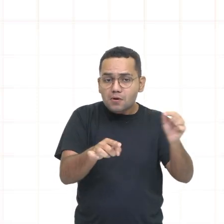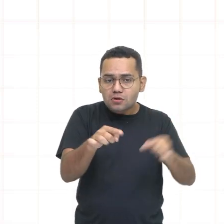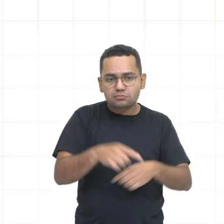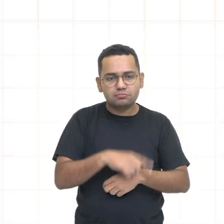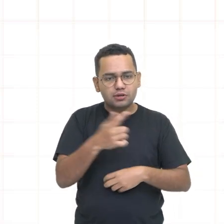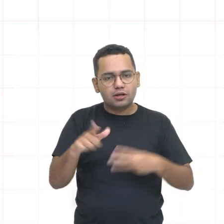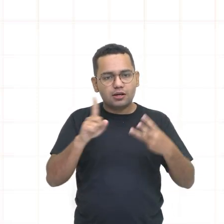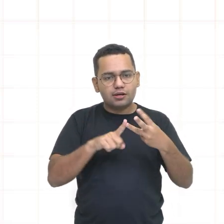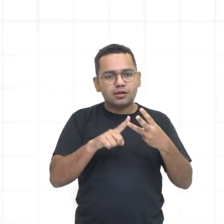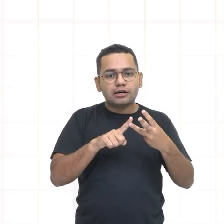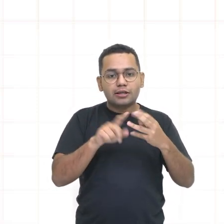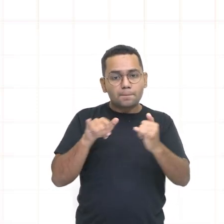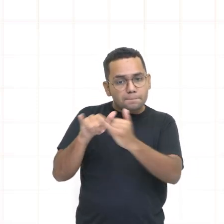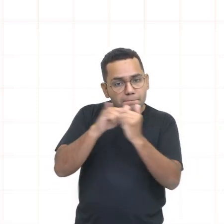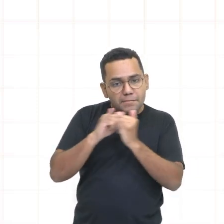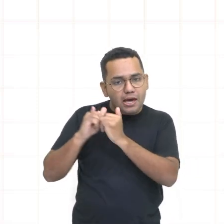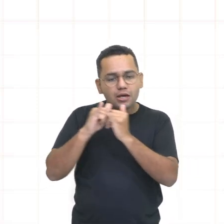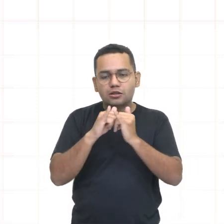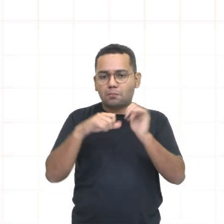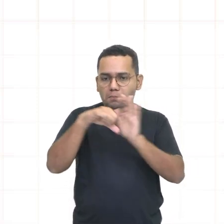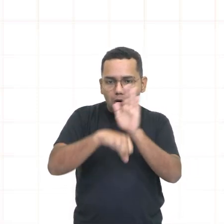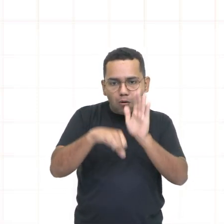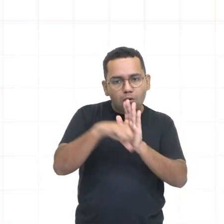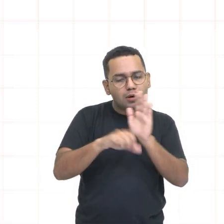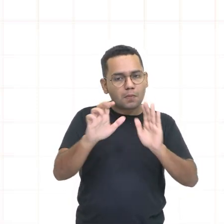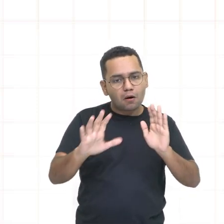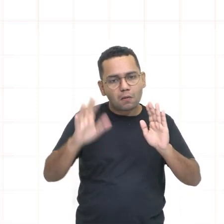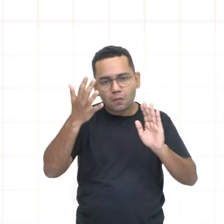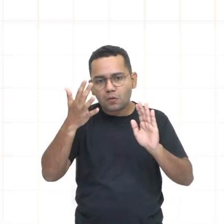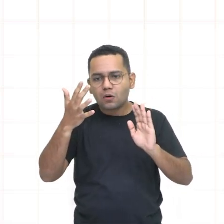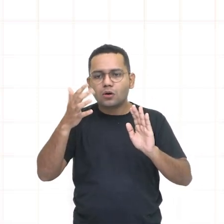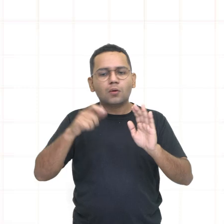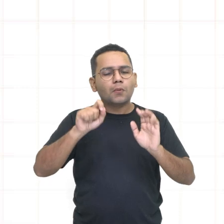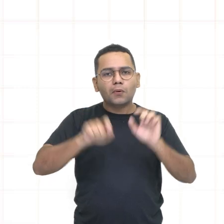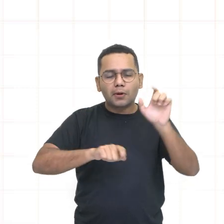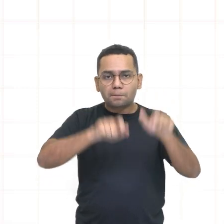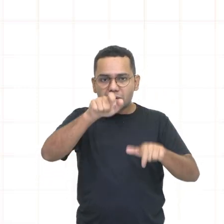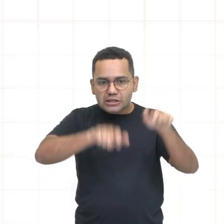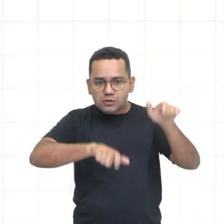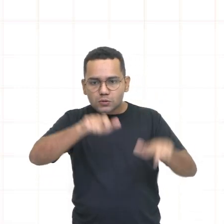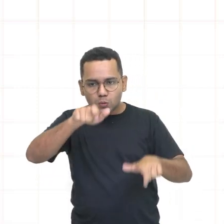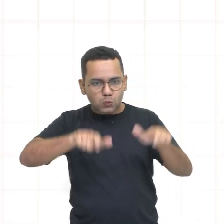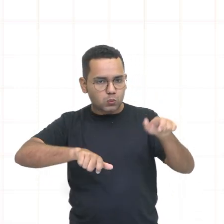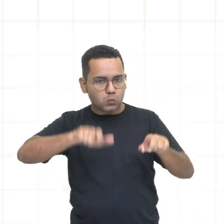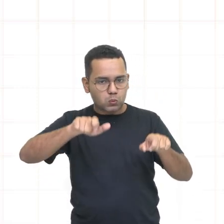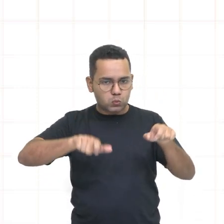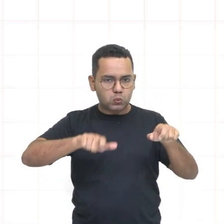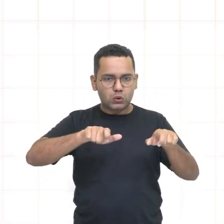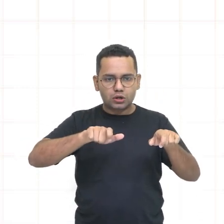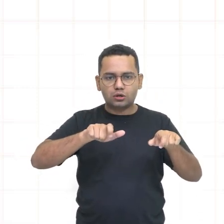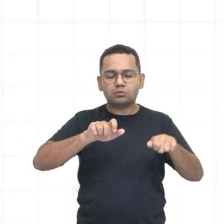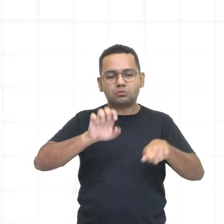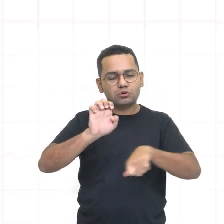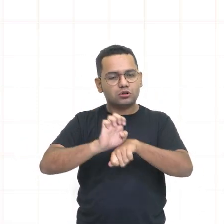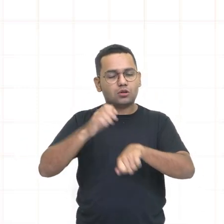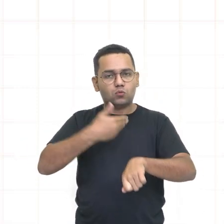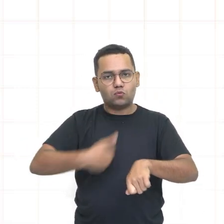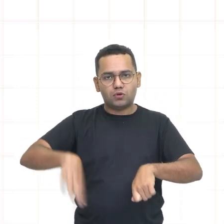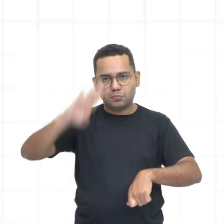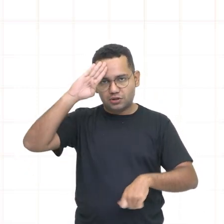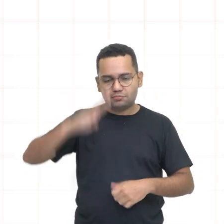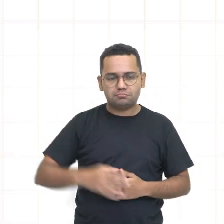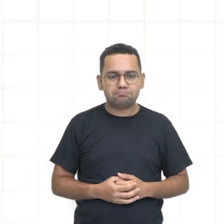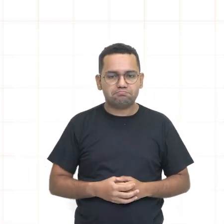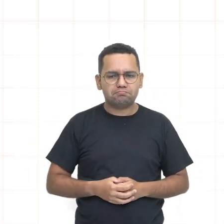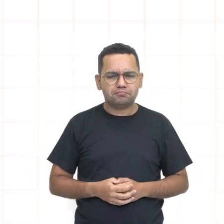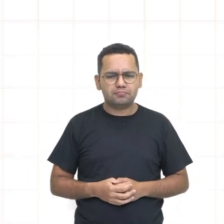agentes do Estado durante o regime militar. Olha só, não era qualquer pessoa que era anistiada, tá? Quando se fala dessa